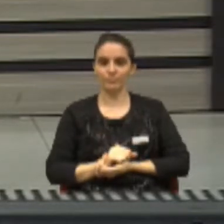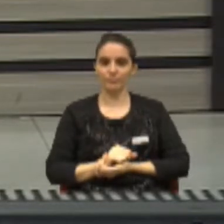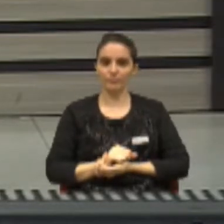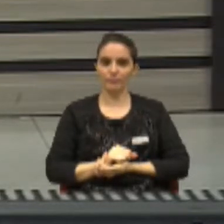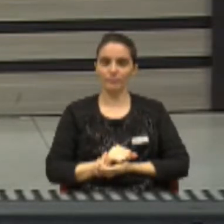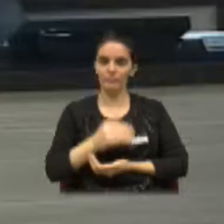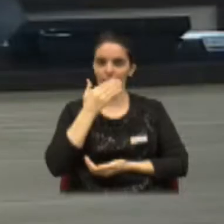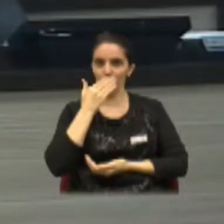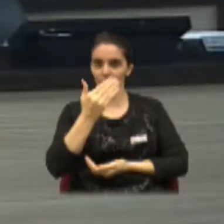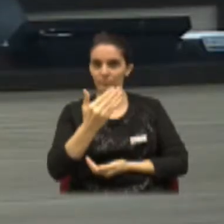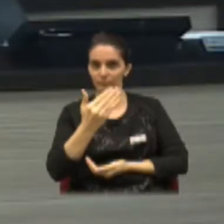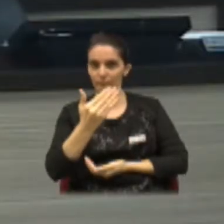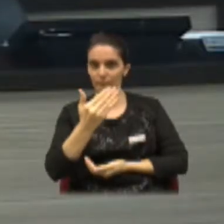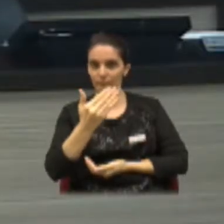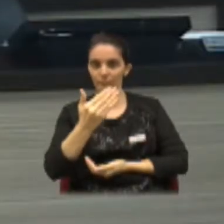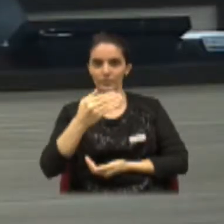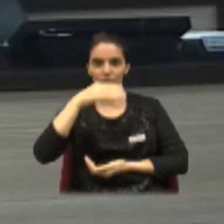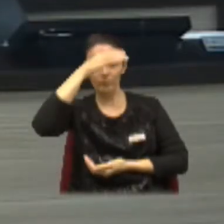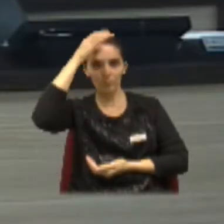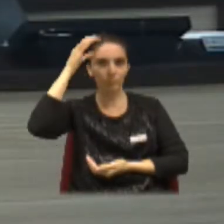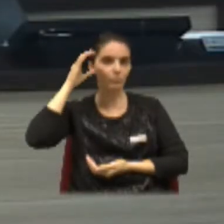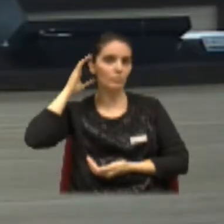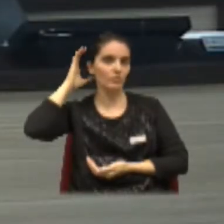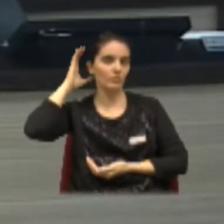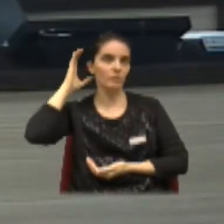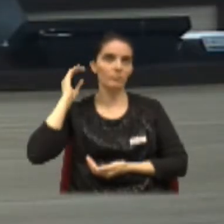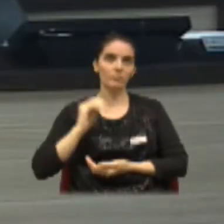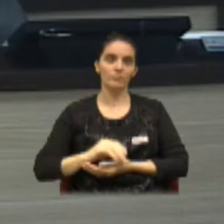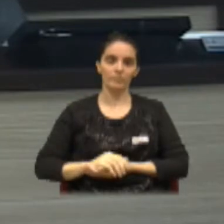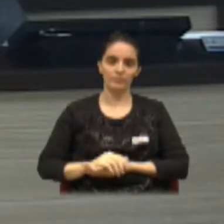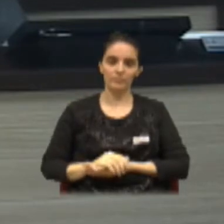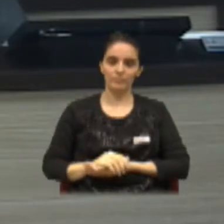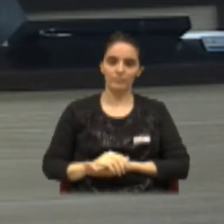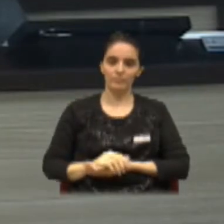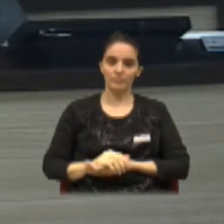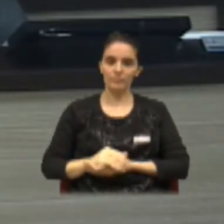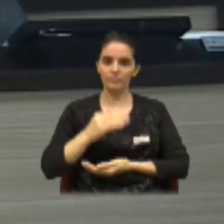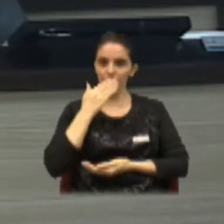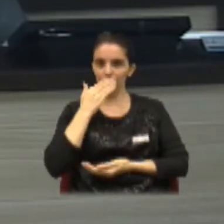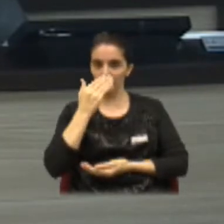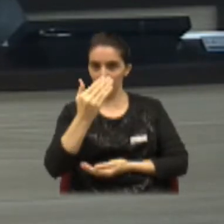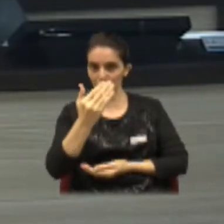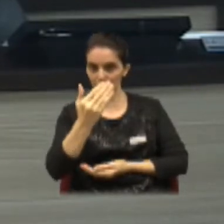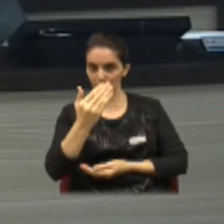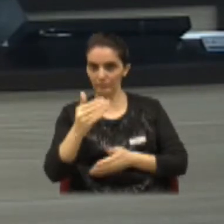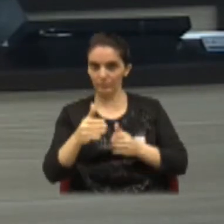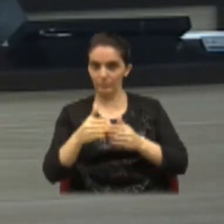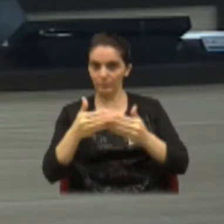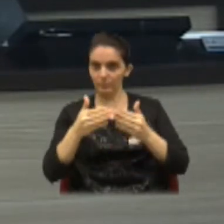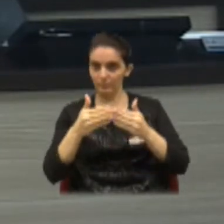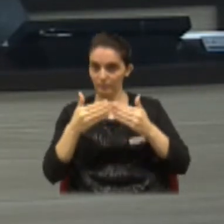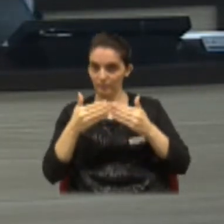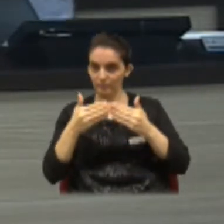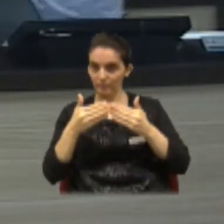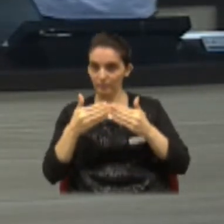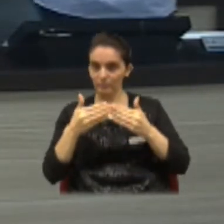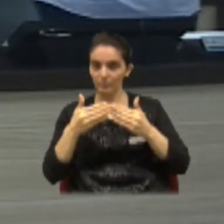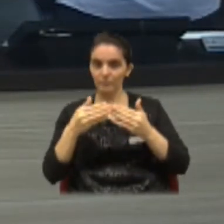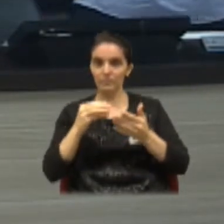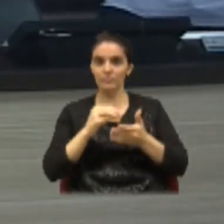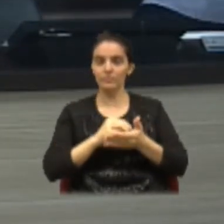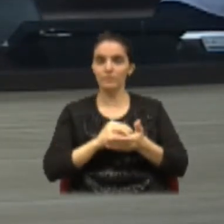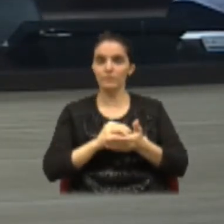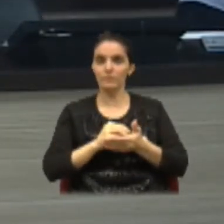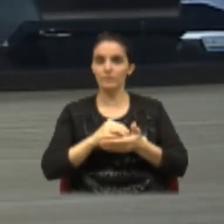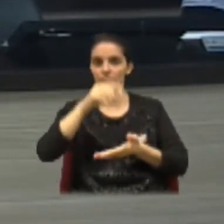presidente. Questão de ordem da vereadora Carolina Pontes. Excelentíssimo presidente, solicito a gentileza de que seja colocado para a anuência dos